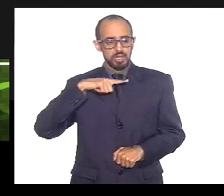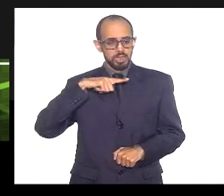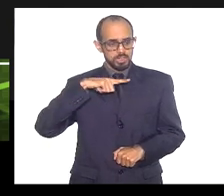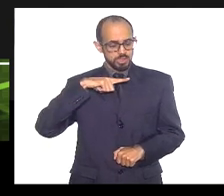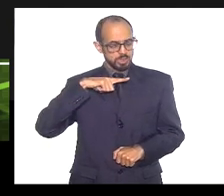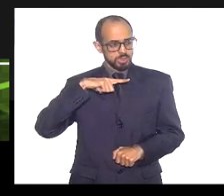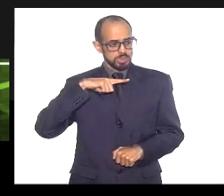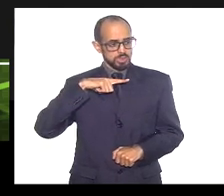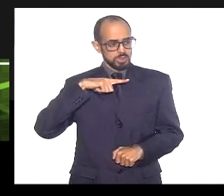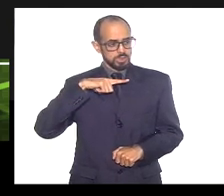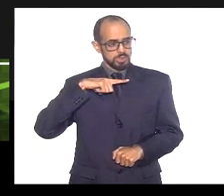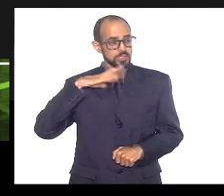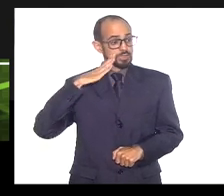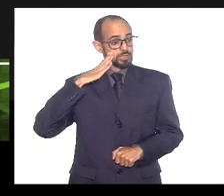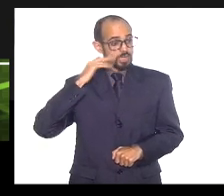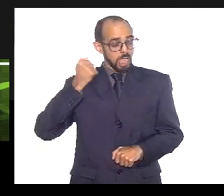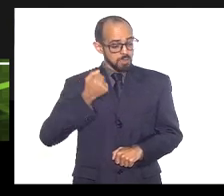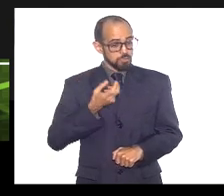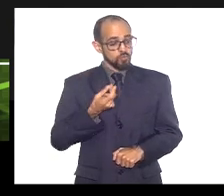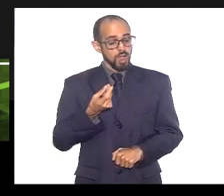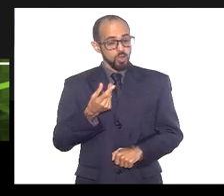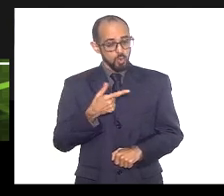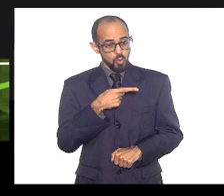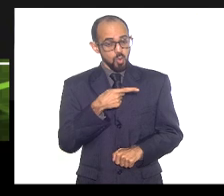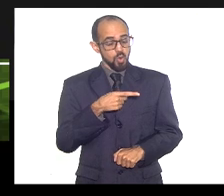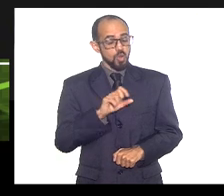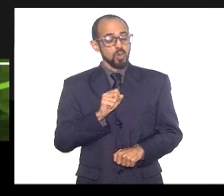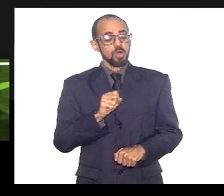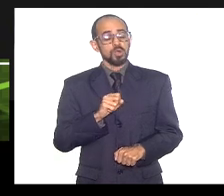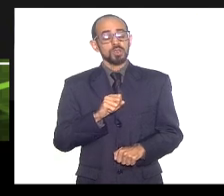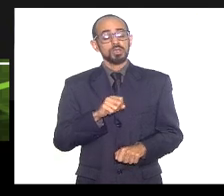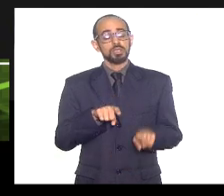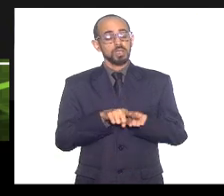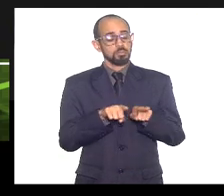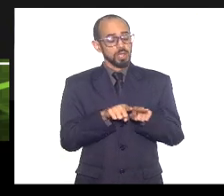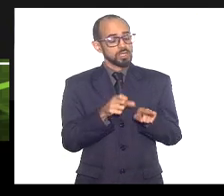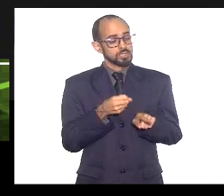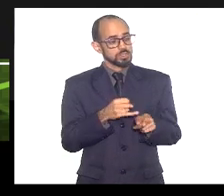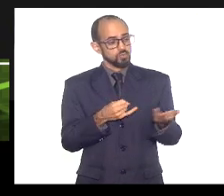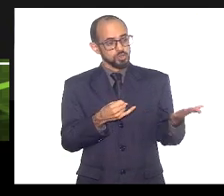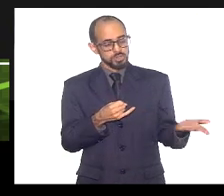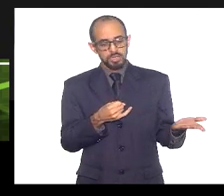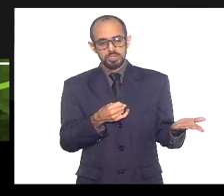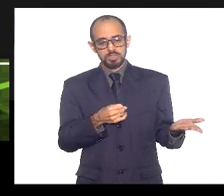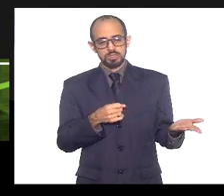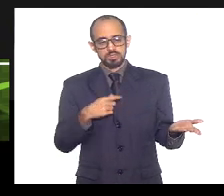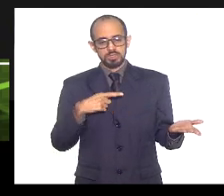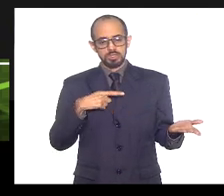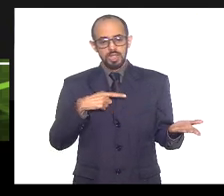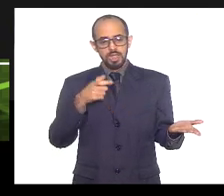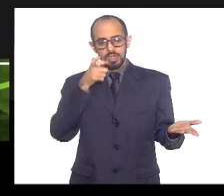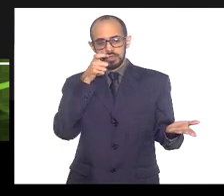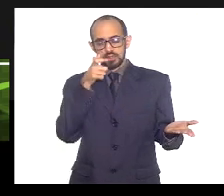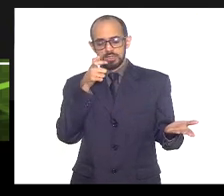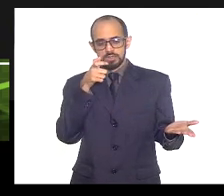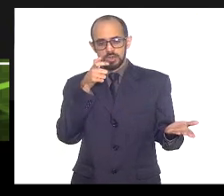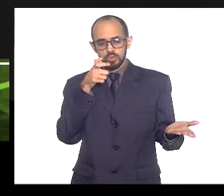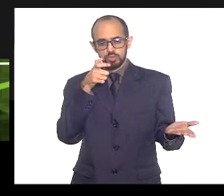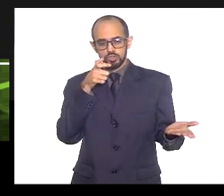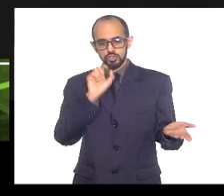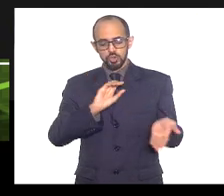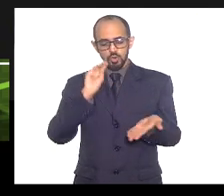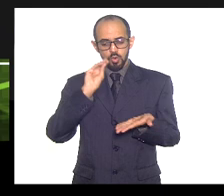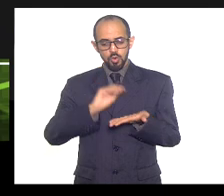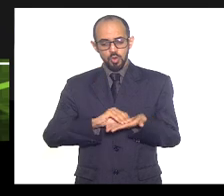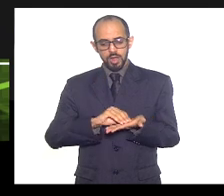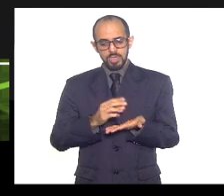se manifestou a respeito e se vocês ainda pretendem submeter esses